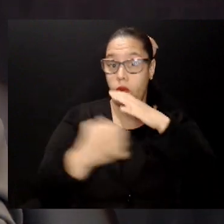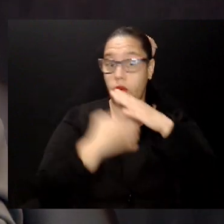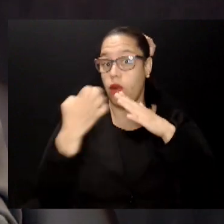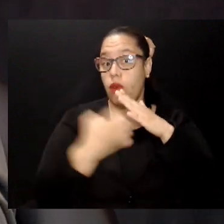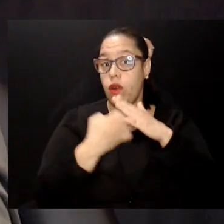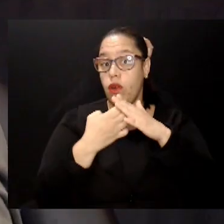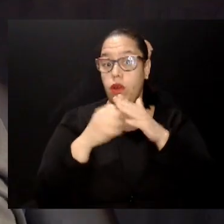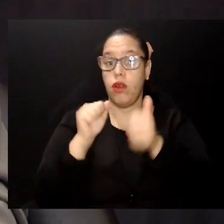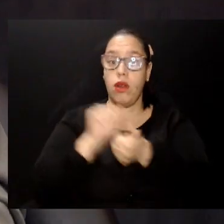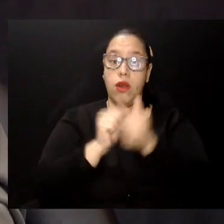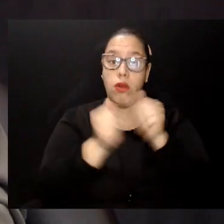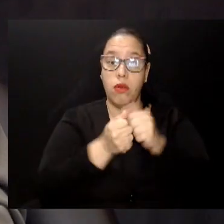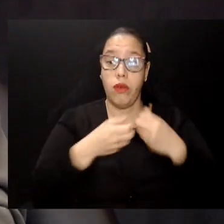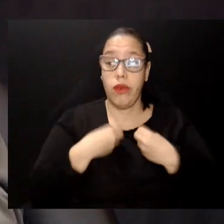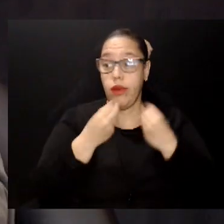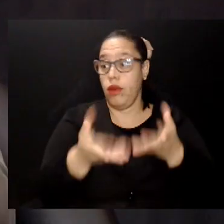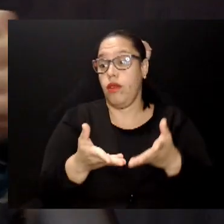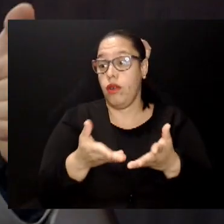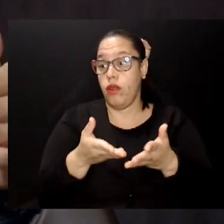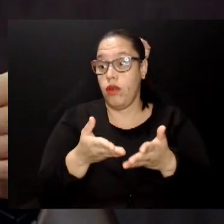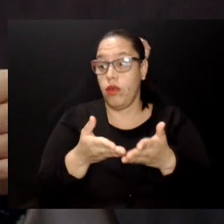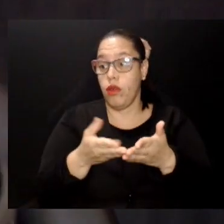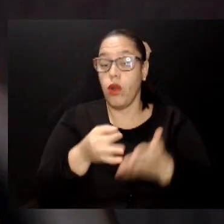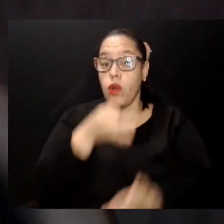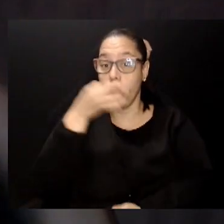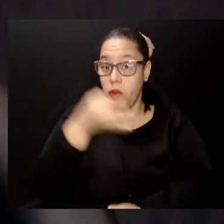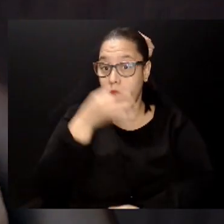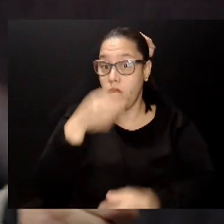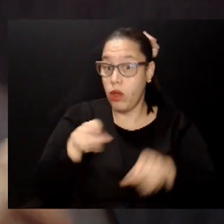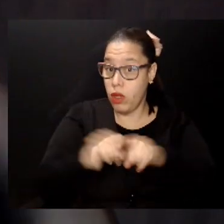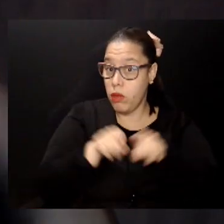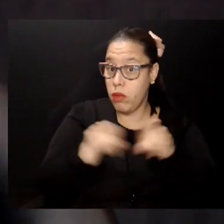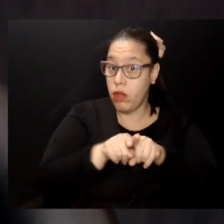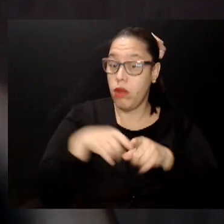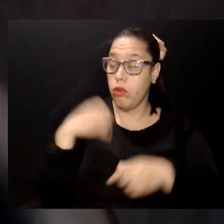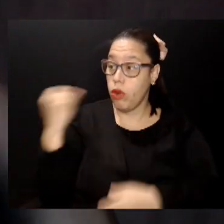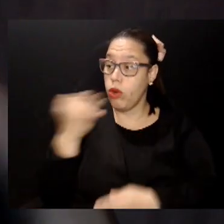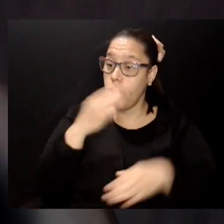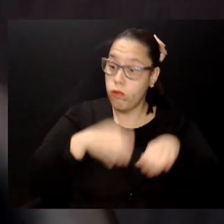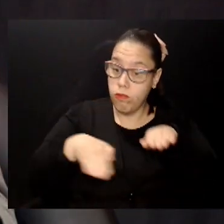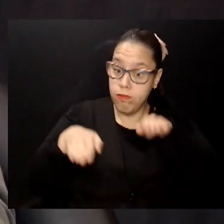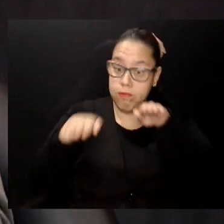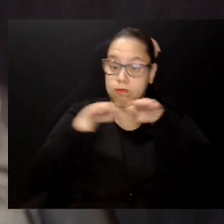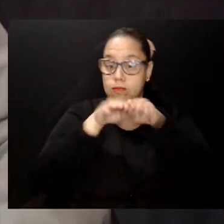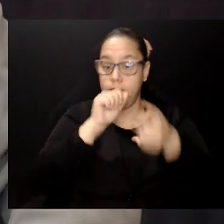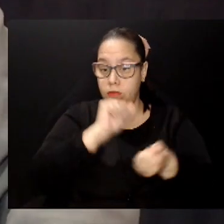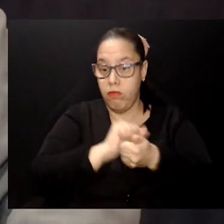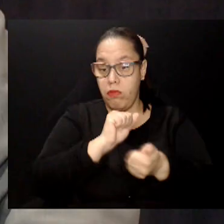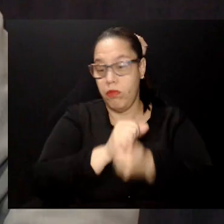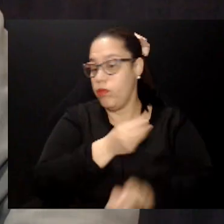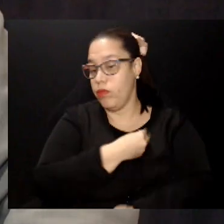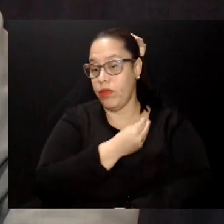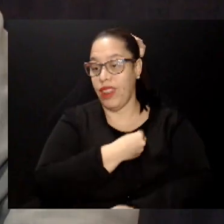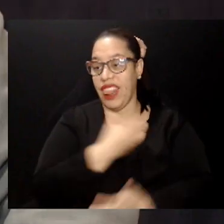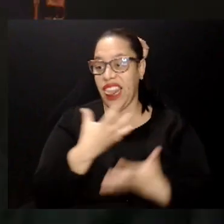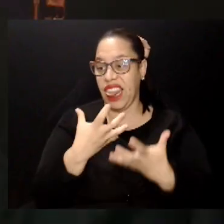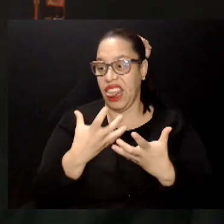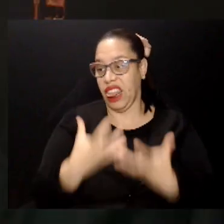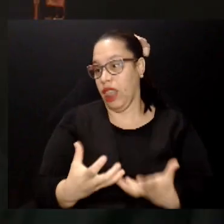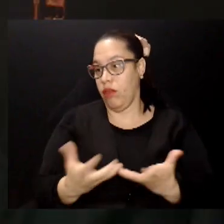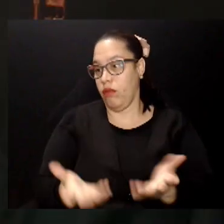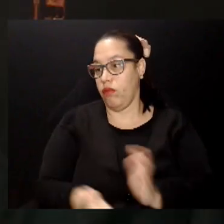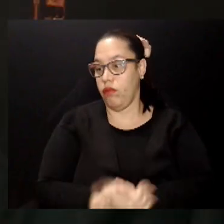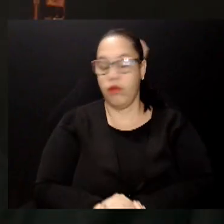para você. Você precisa saber impor a sua opinião também, de uma maneira equilibrada, para você também ter a sua qualidade de vida e também não deixar montar em cima de você, né? Olha aí, a